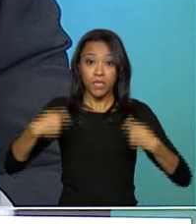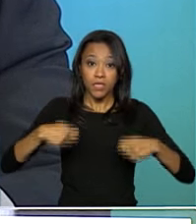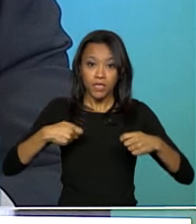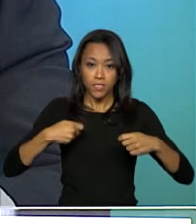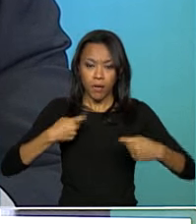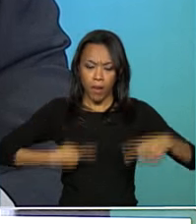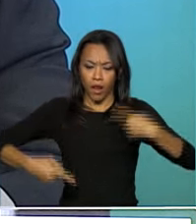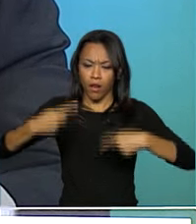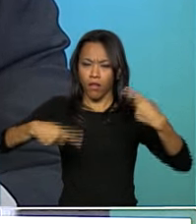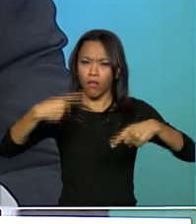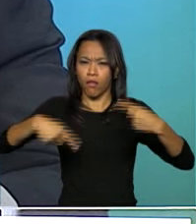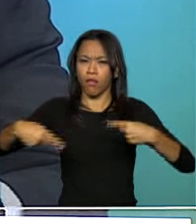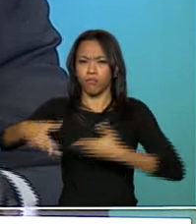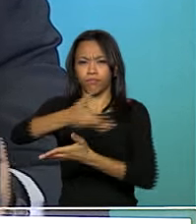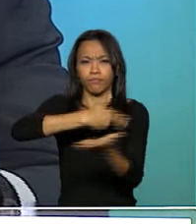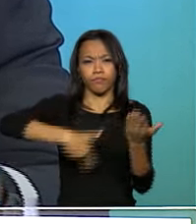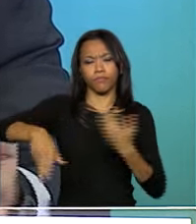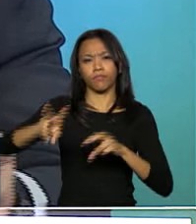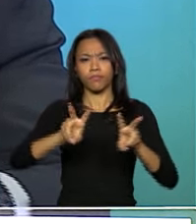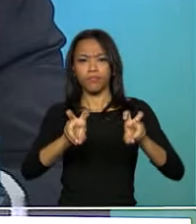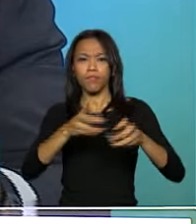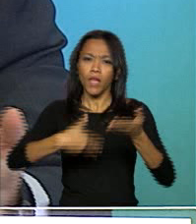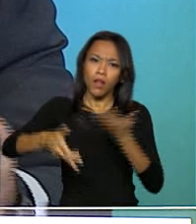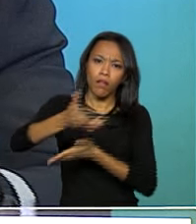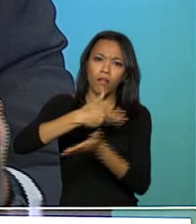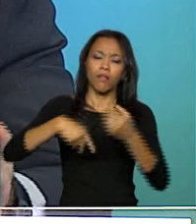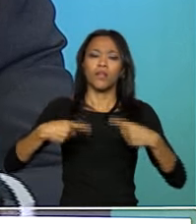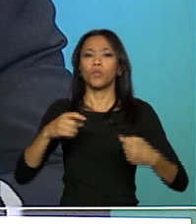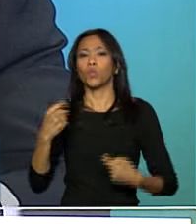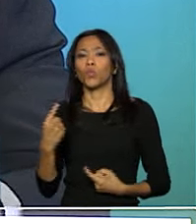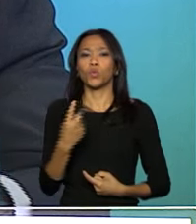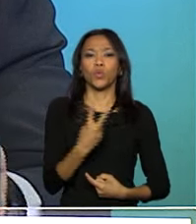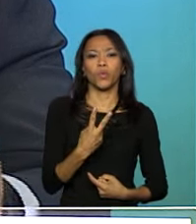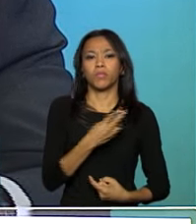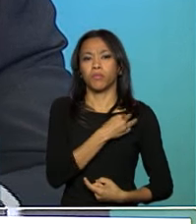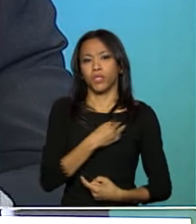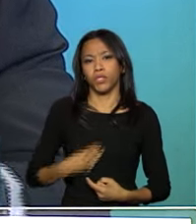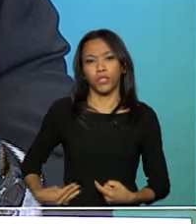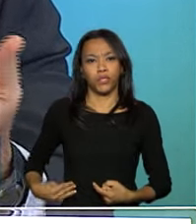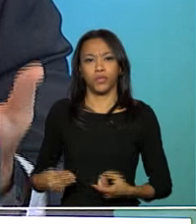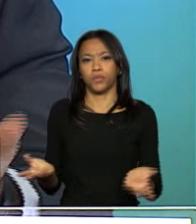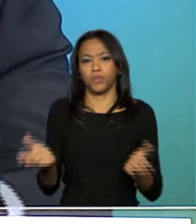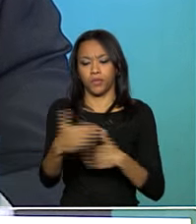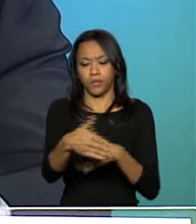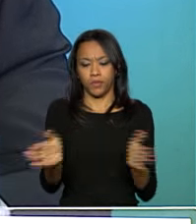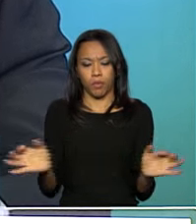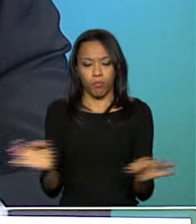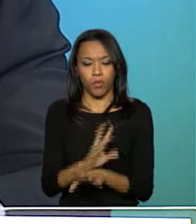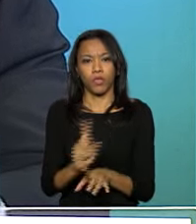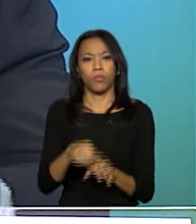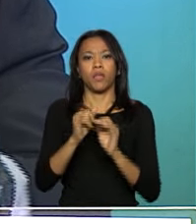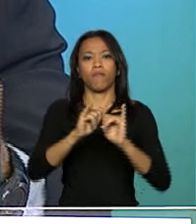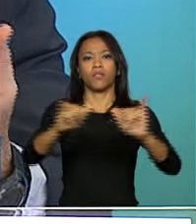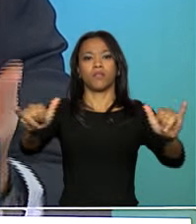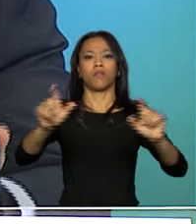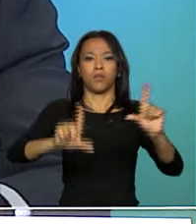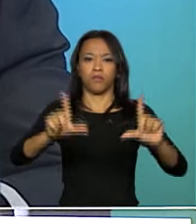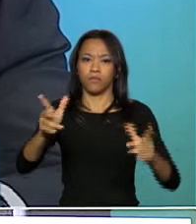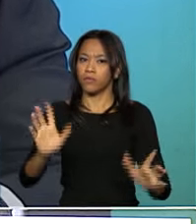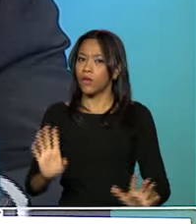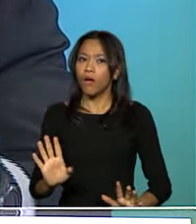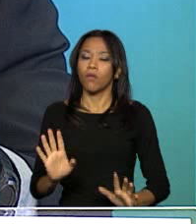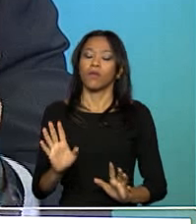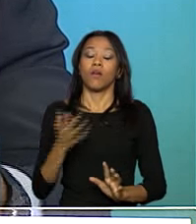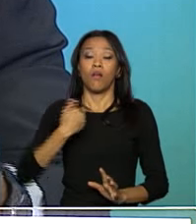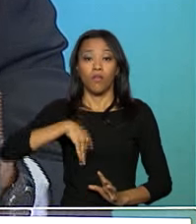ISO não é uma iniciativa que deve ser construída a por dois ou três ministros uma sala fechada e depois comunicada à sociedade nós estamos nós estamos